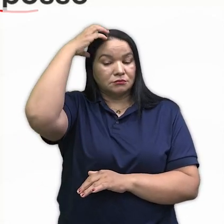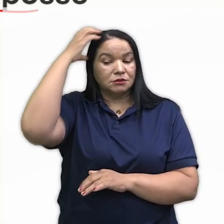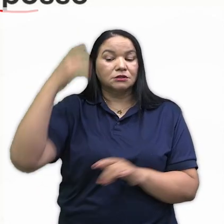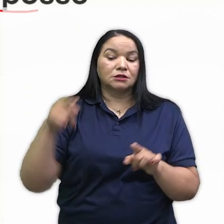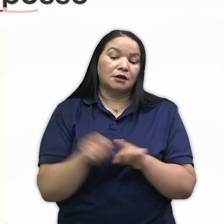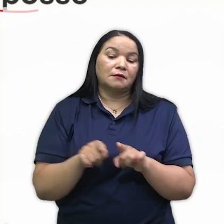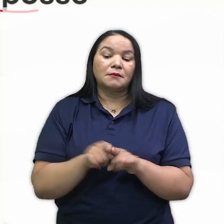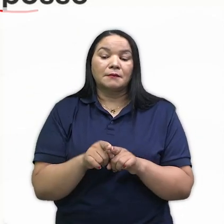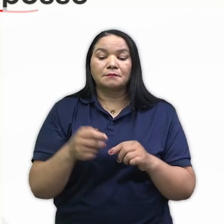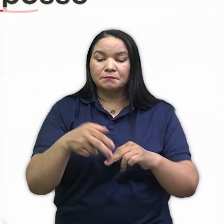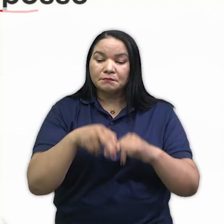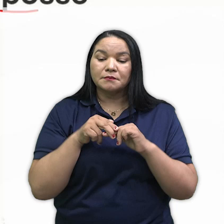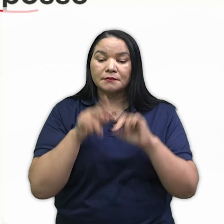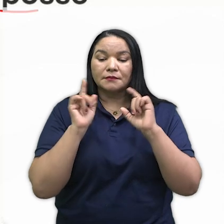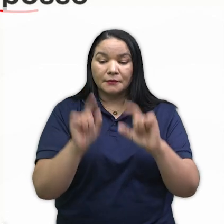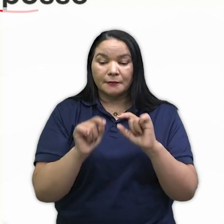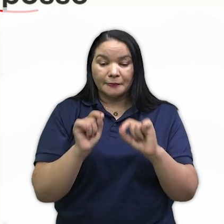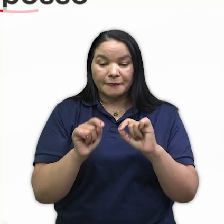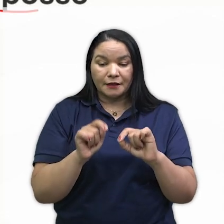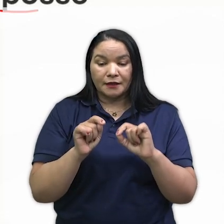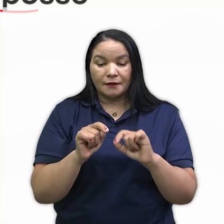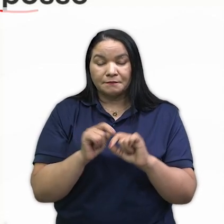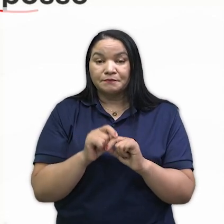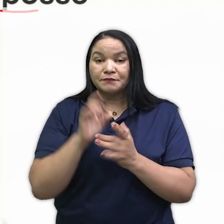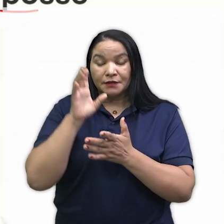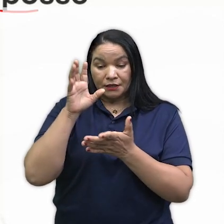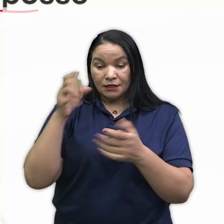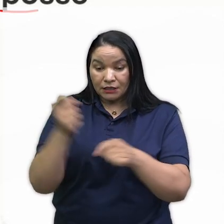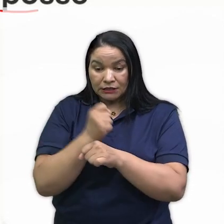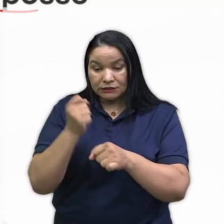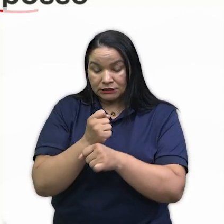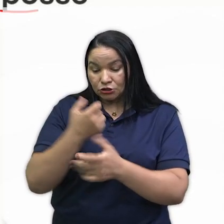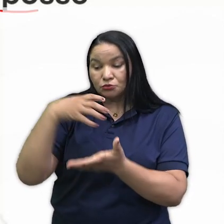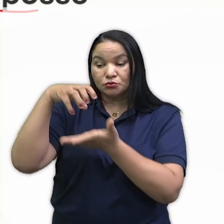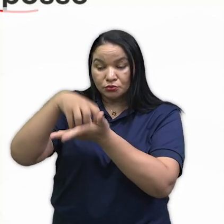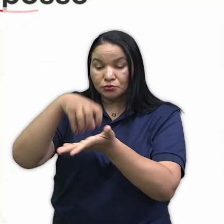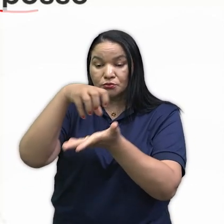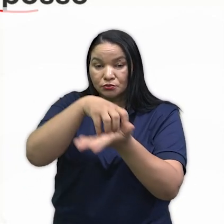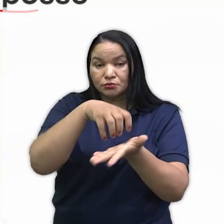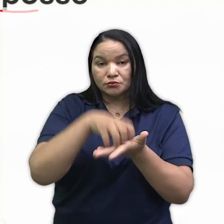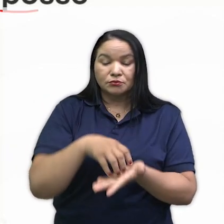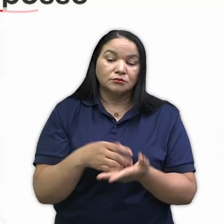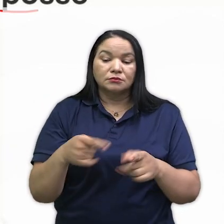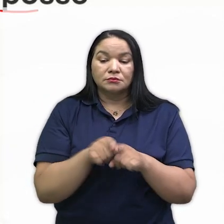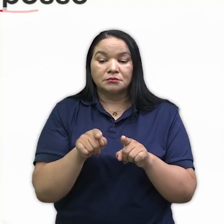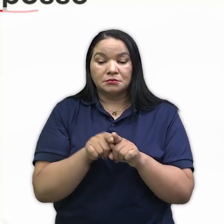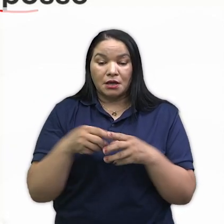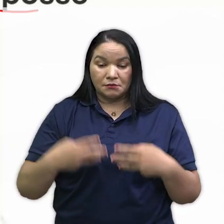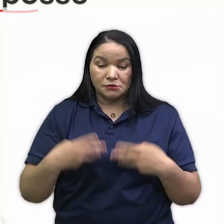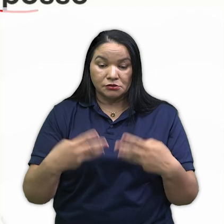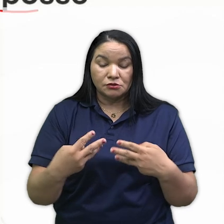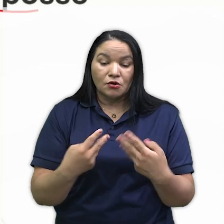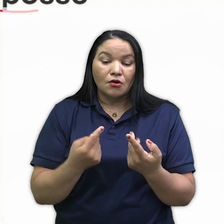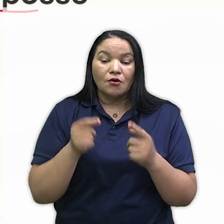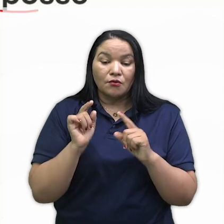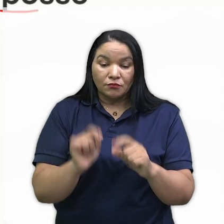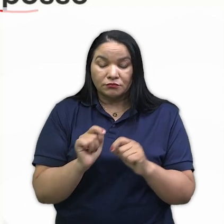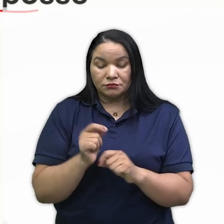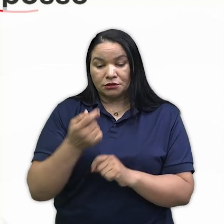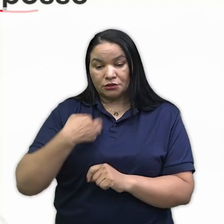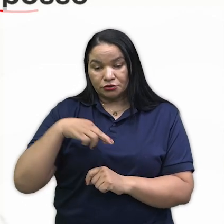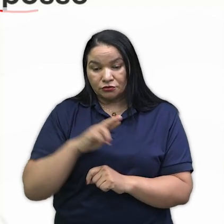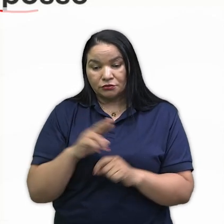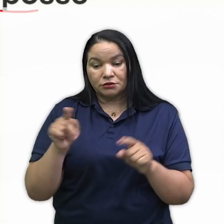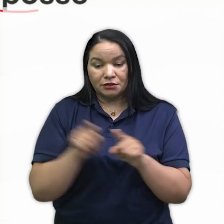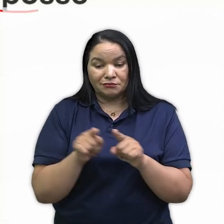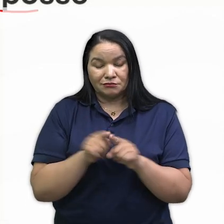é claro, como eu já falei anteriormente, da instalação de fortes e missões religiosas aqui nas margens dos